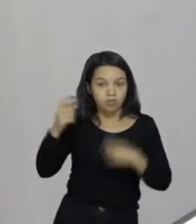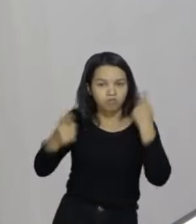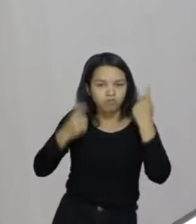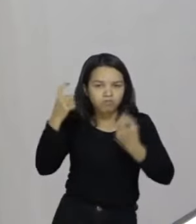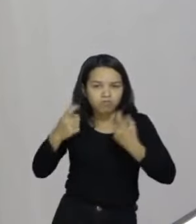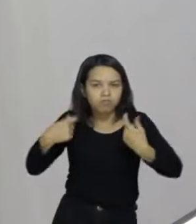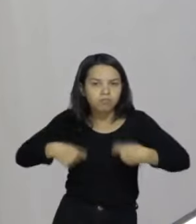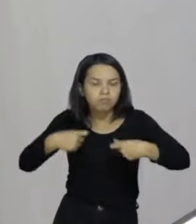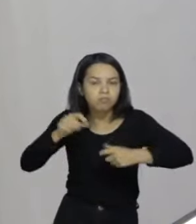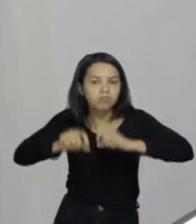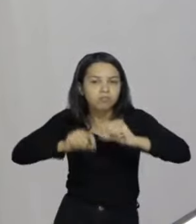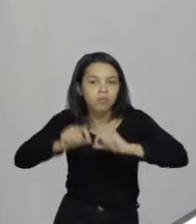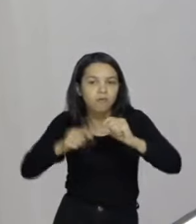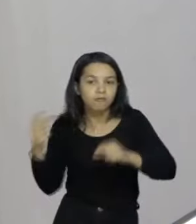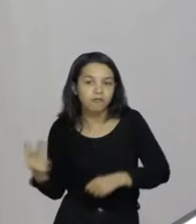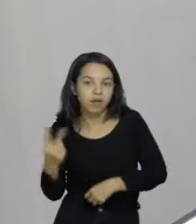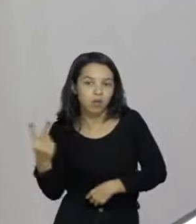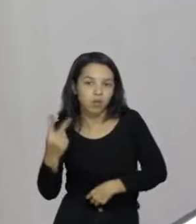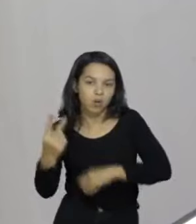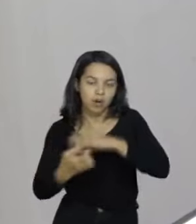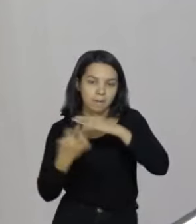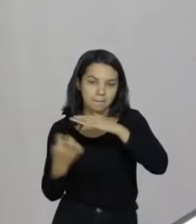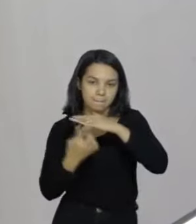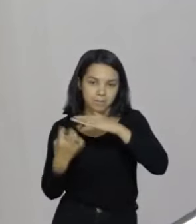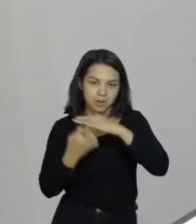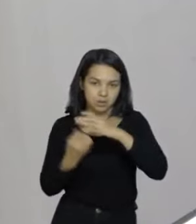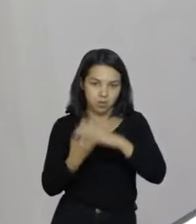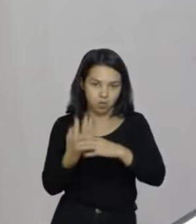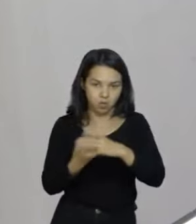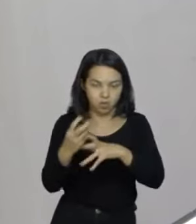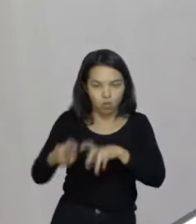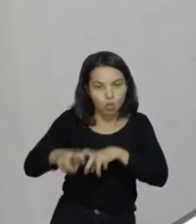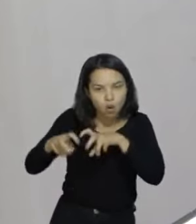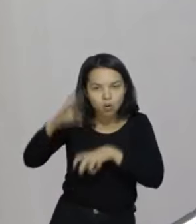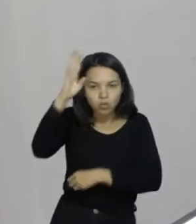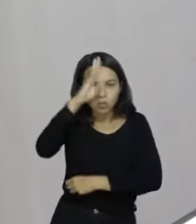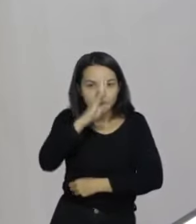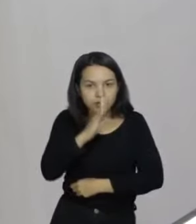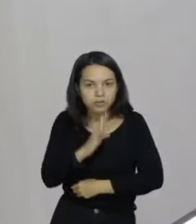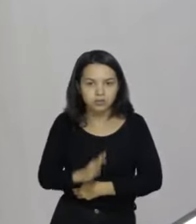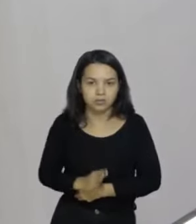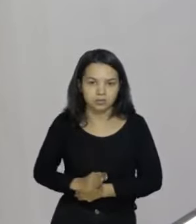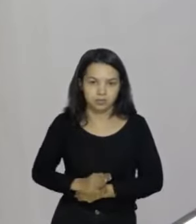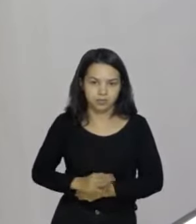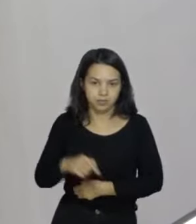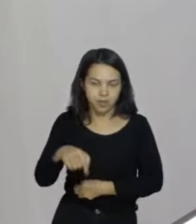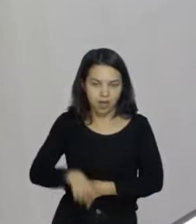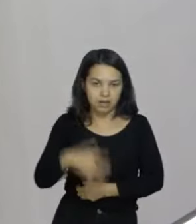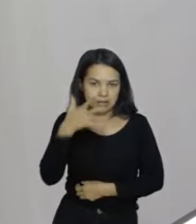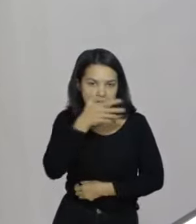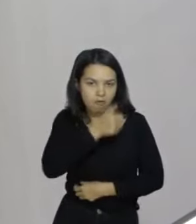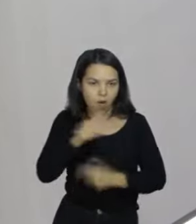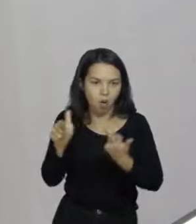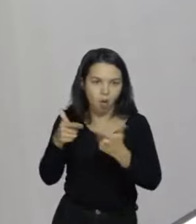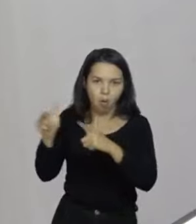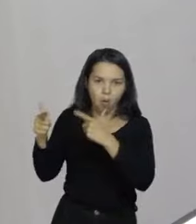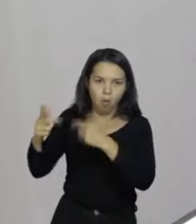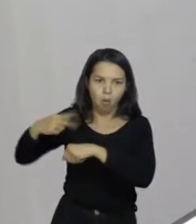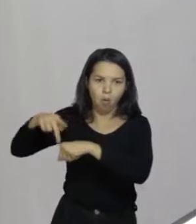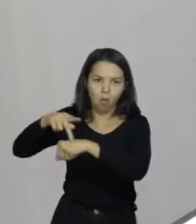valorizar as empresas e o produtor rural do Brasil e não salvar outros países